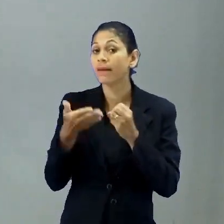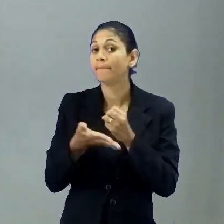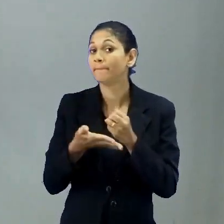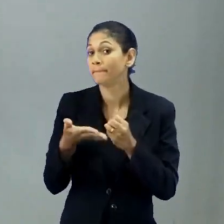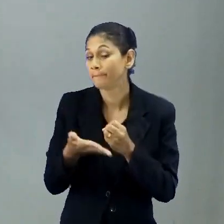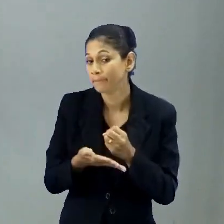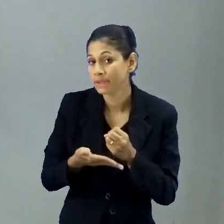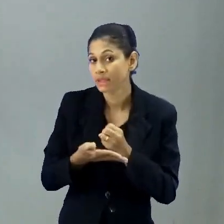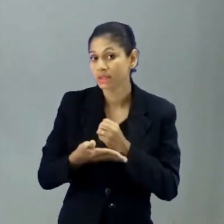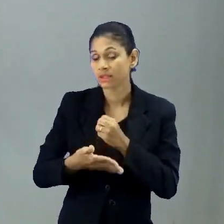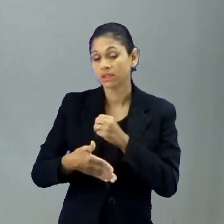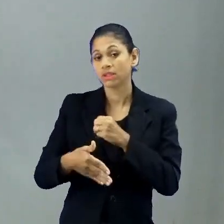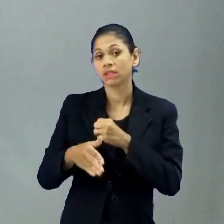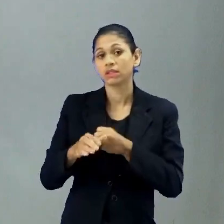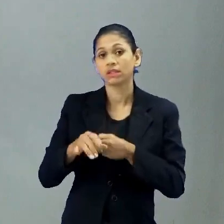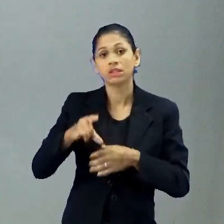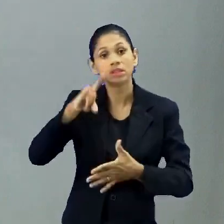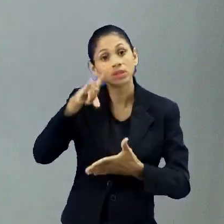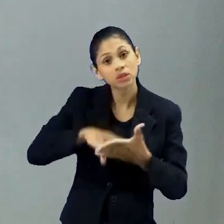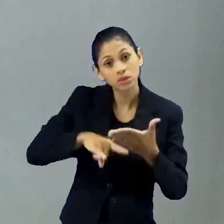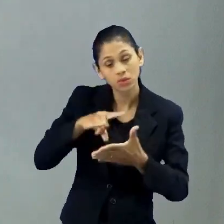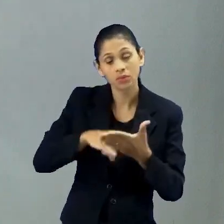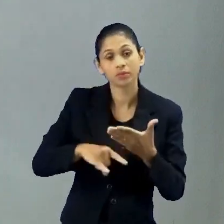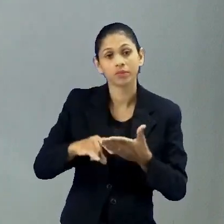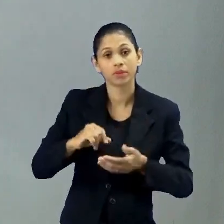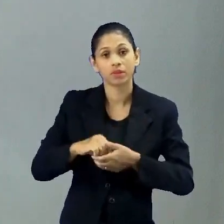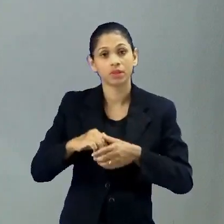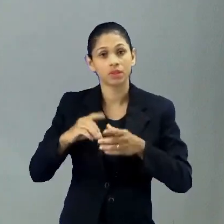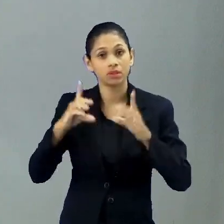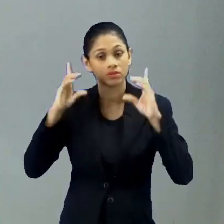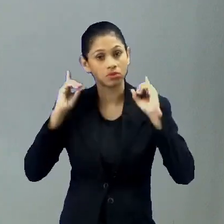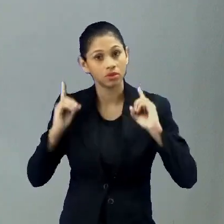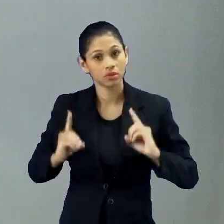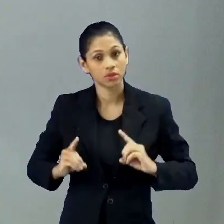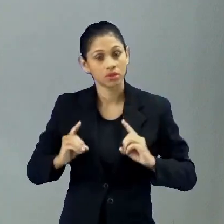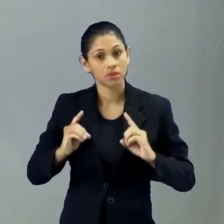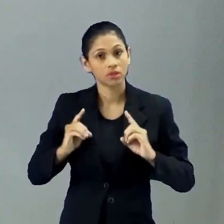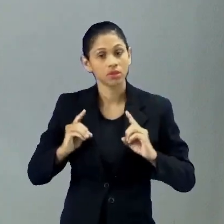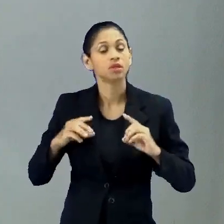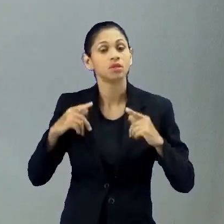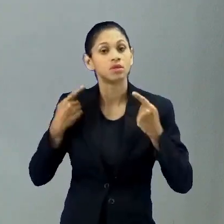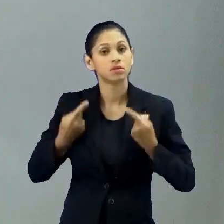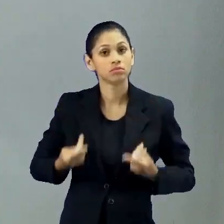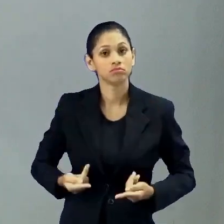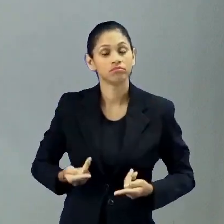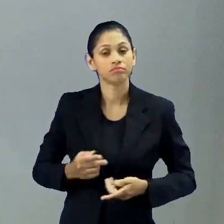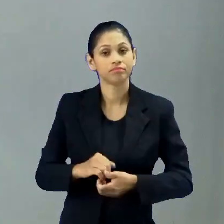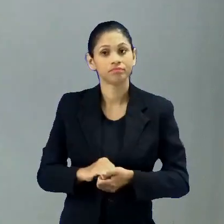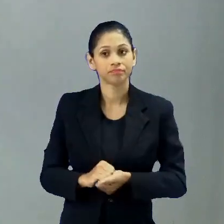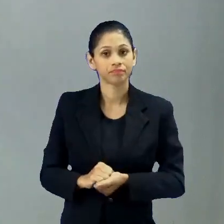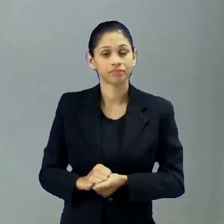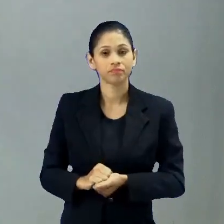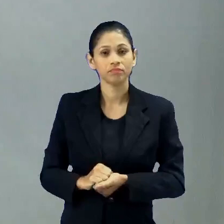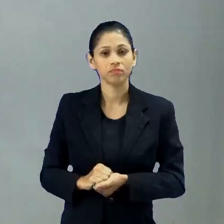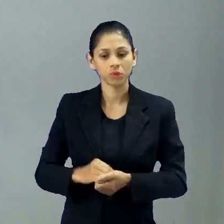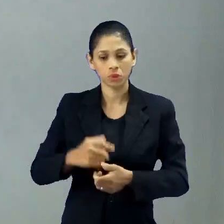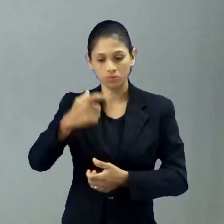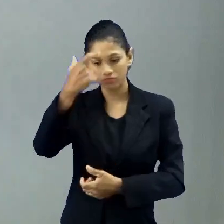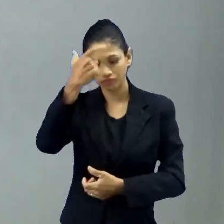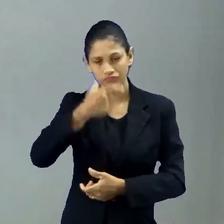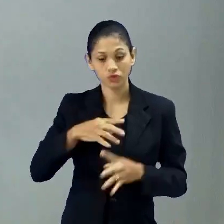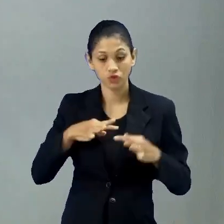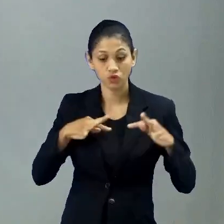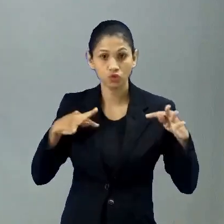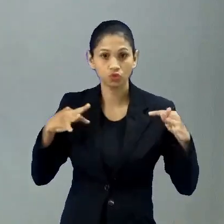a valorização da pessoa humana, na sua integridade moral e também na sua